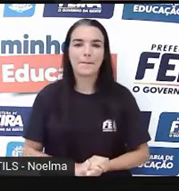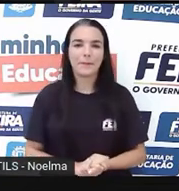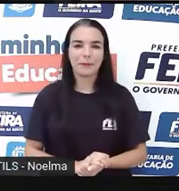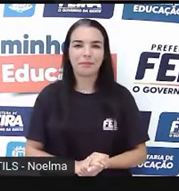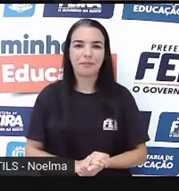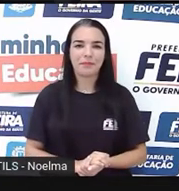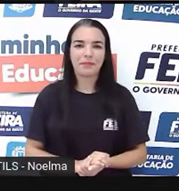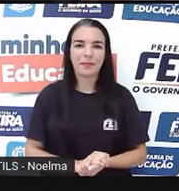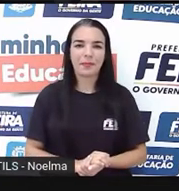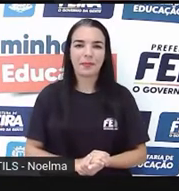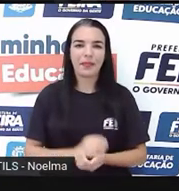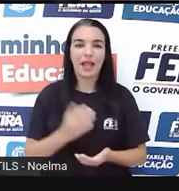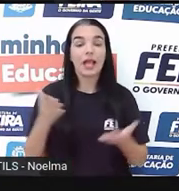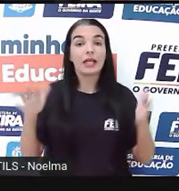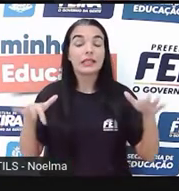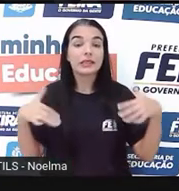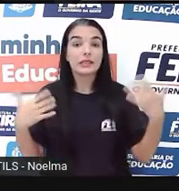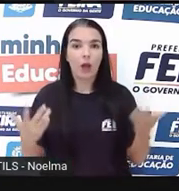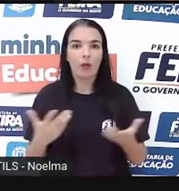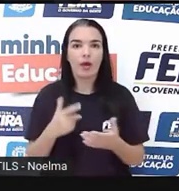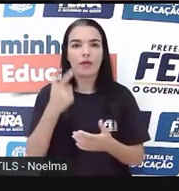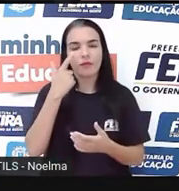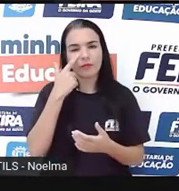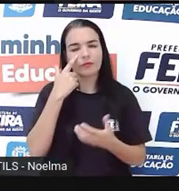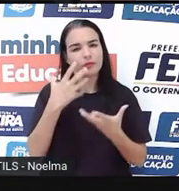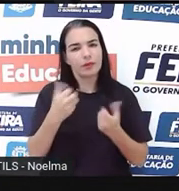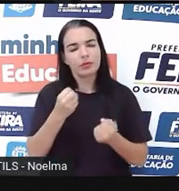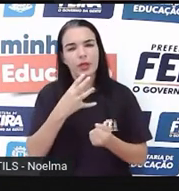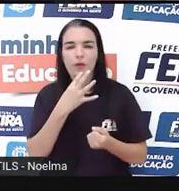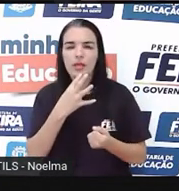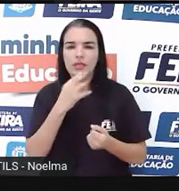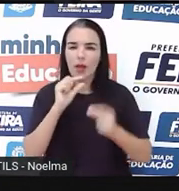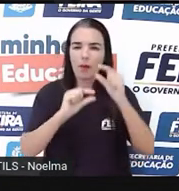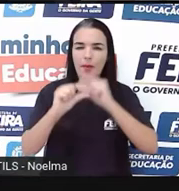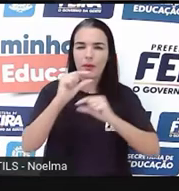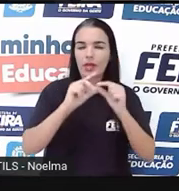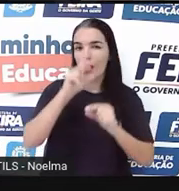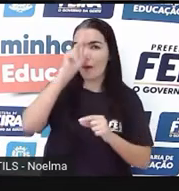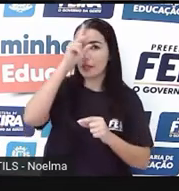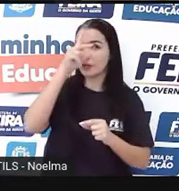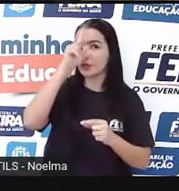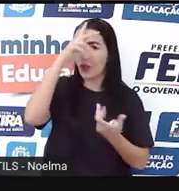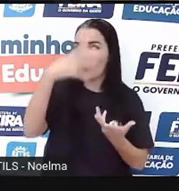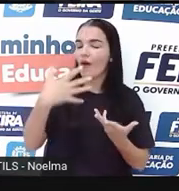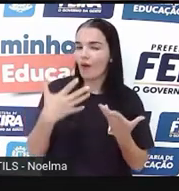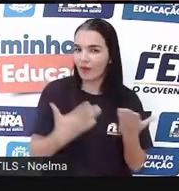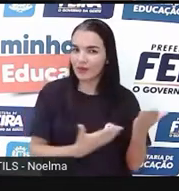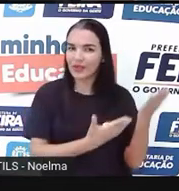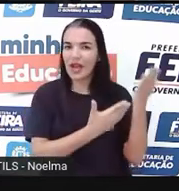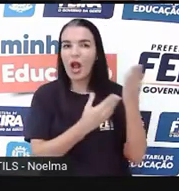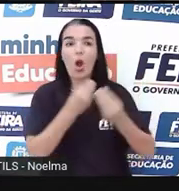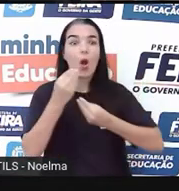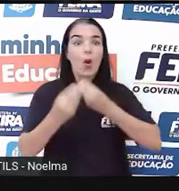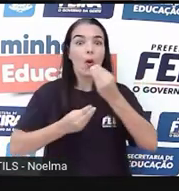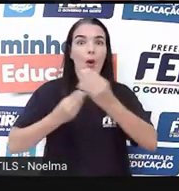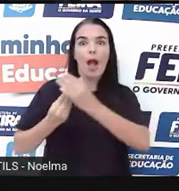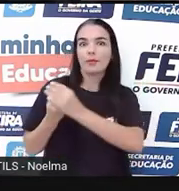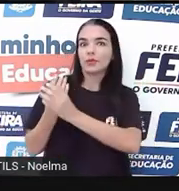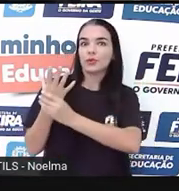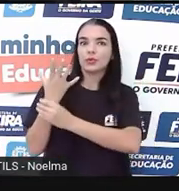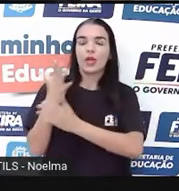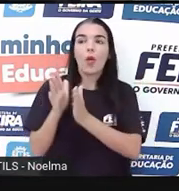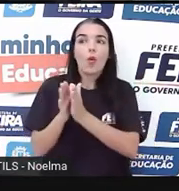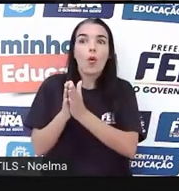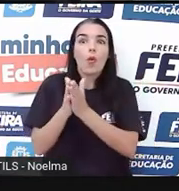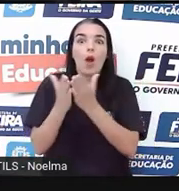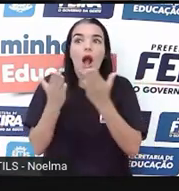sobre ele. E para isto, vamos conhecer um pouco a história do Halloween, né? Como ele surgiu, quando